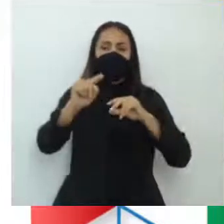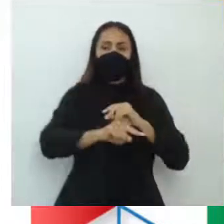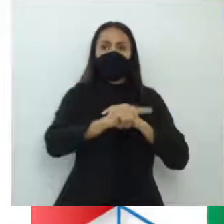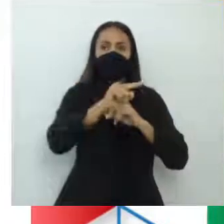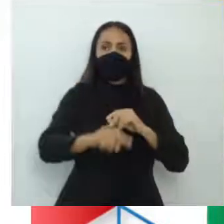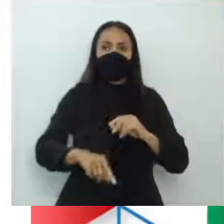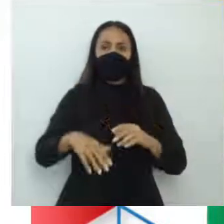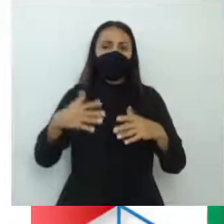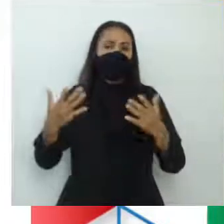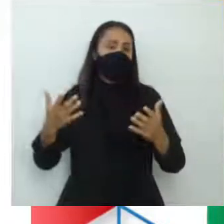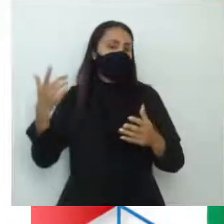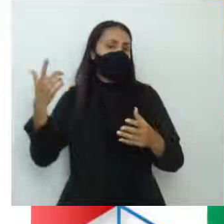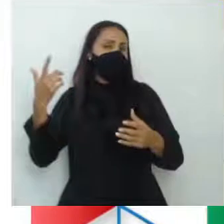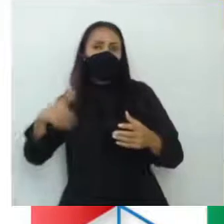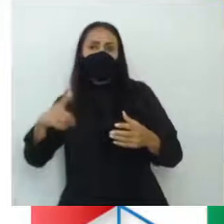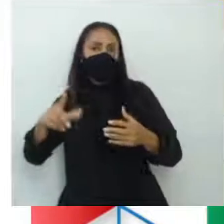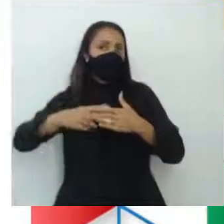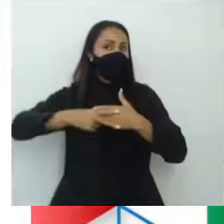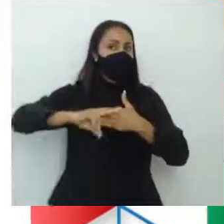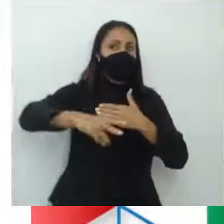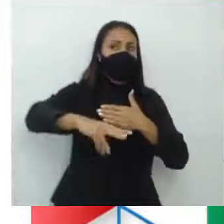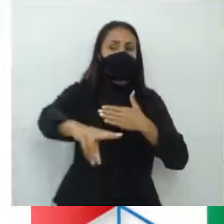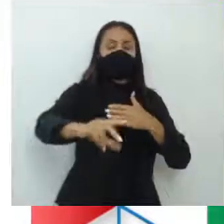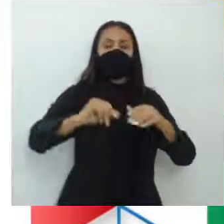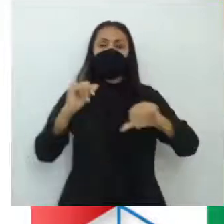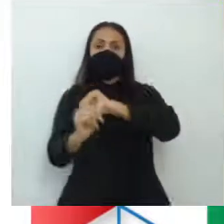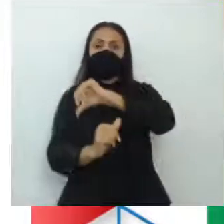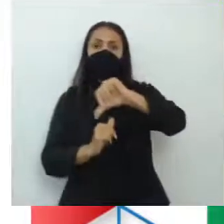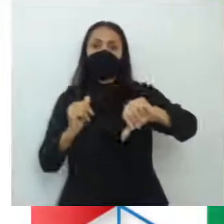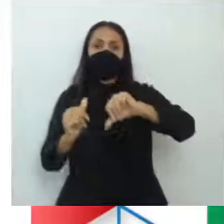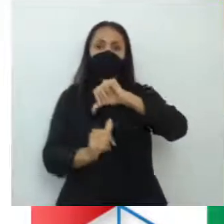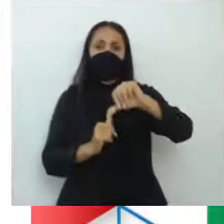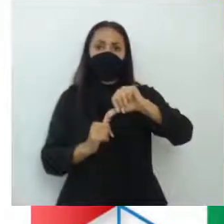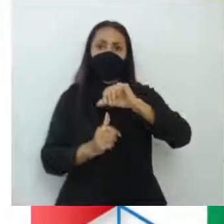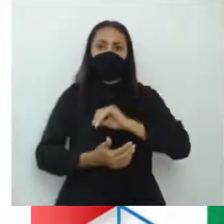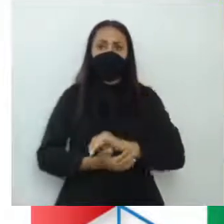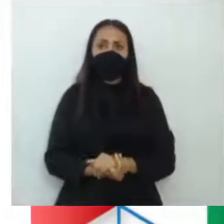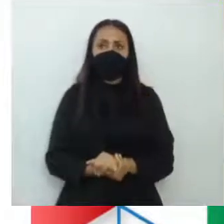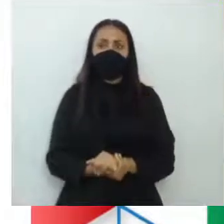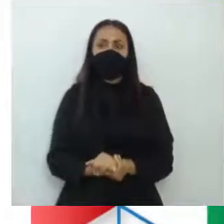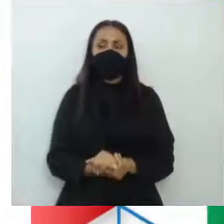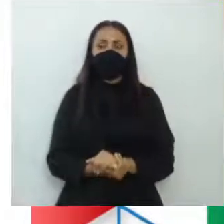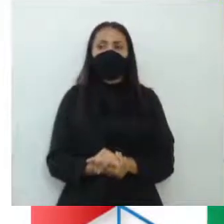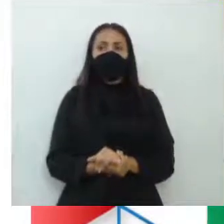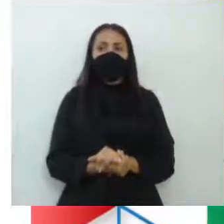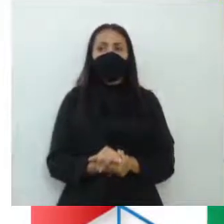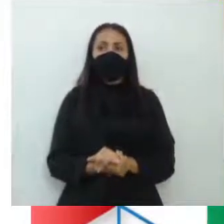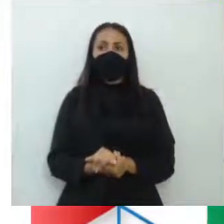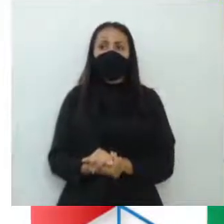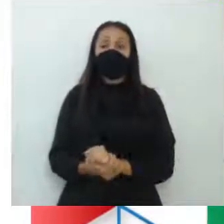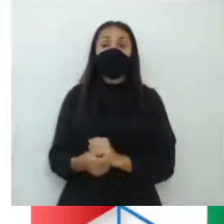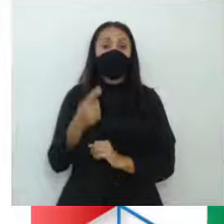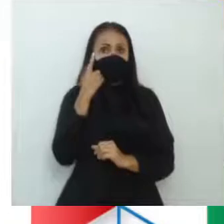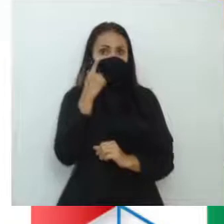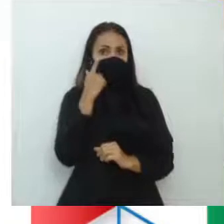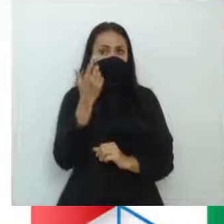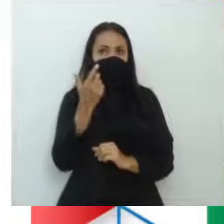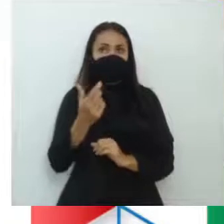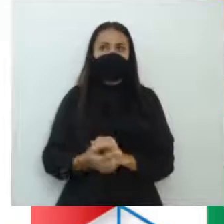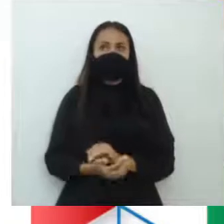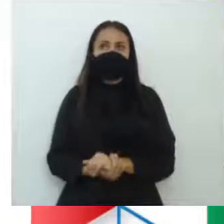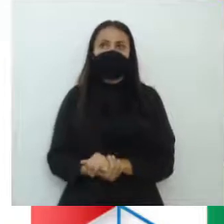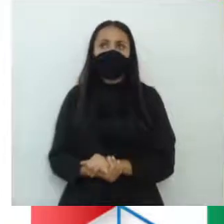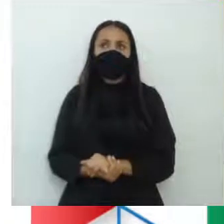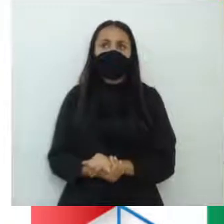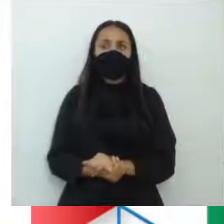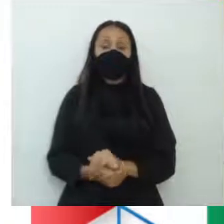é uma consequência da alteração da temperatura do planeta. Bora lá se ligar na questão. É